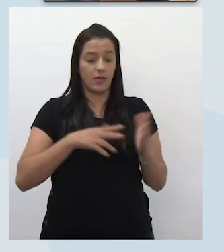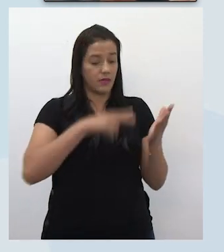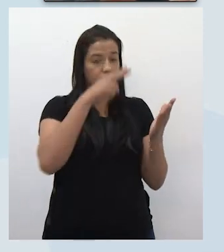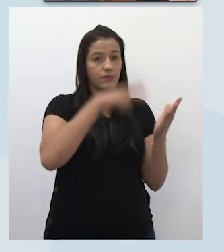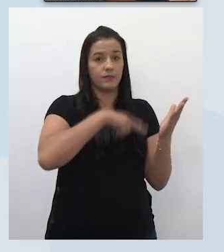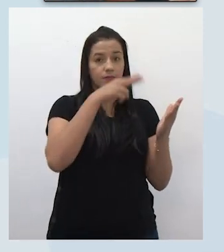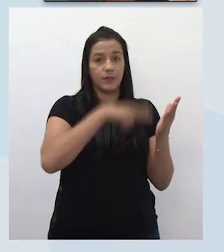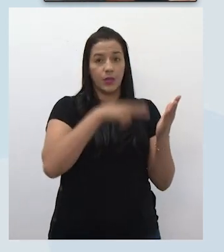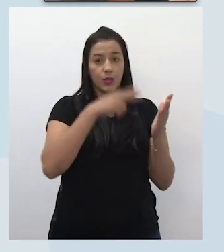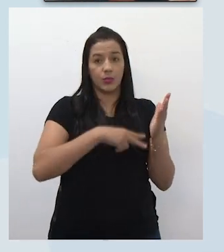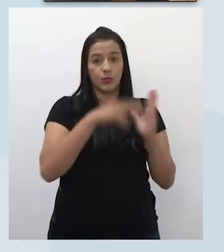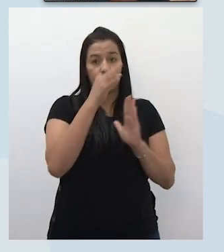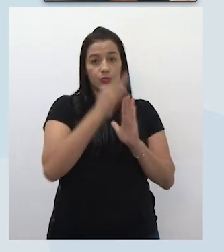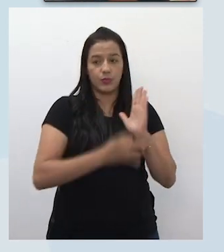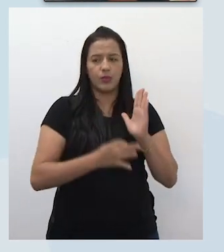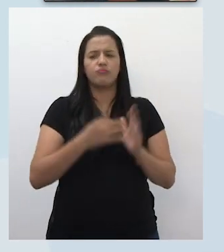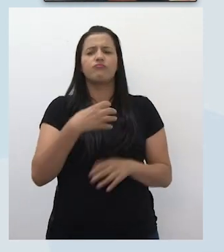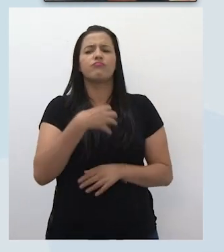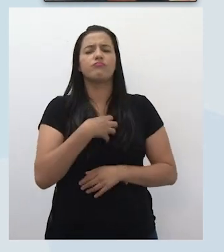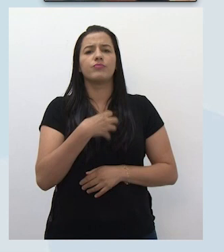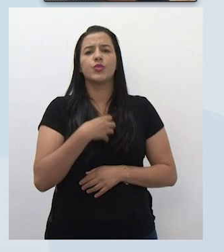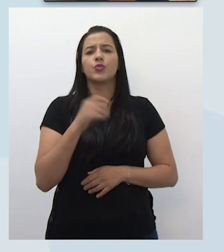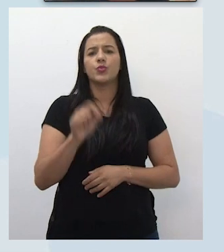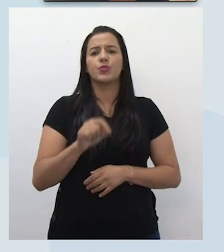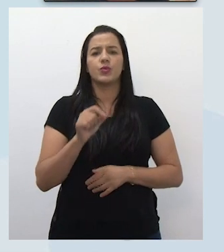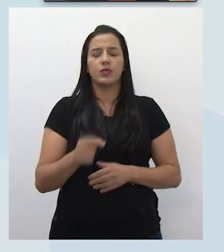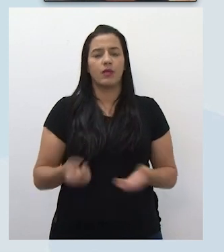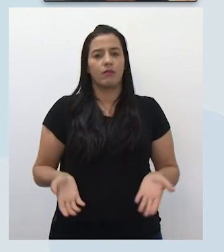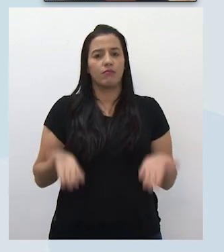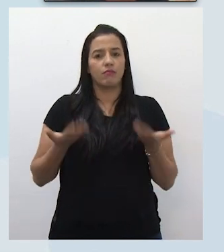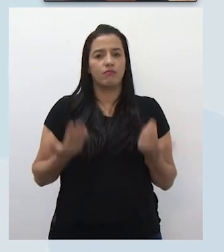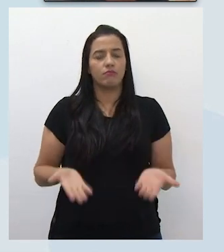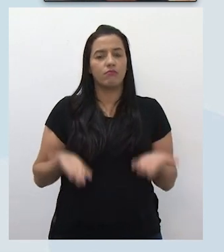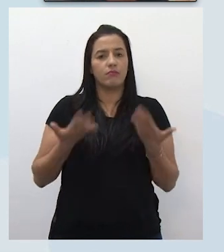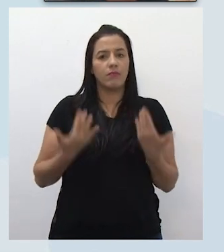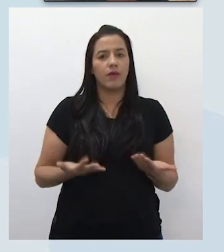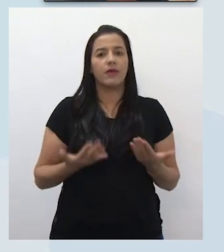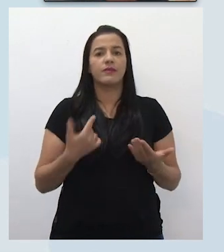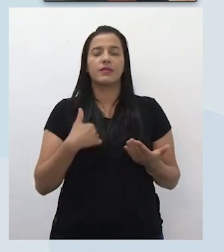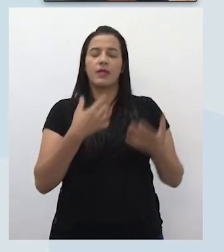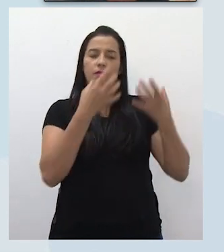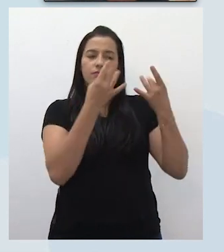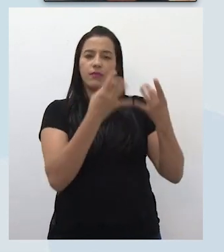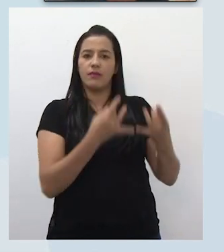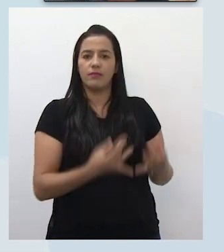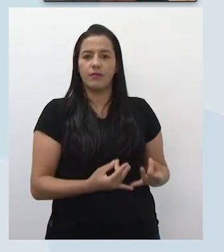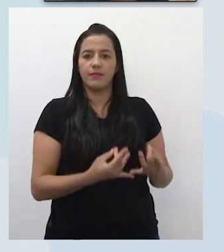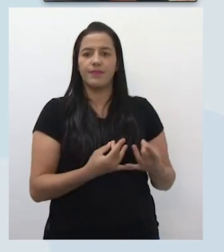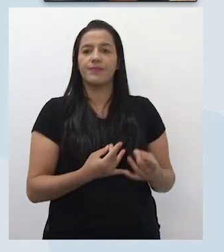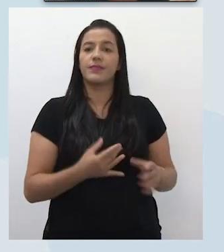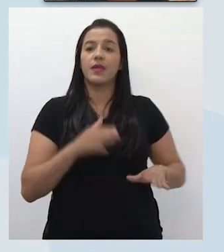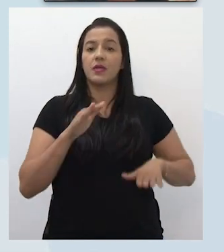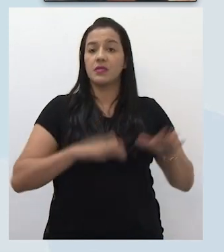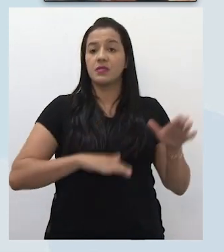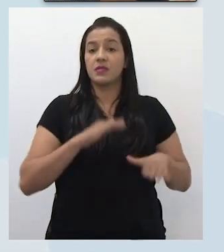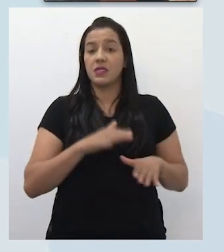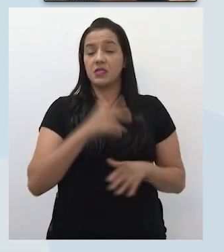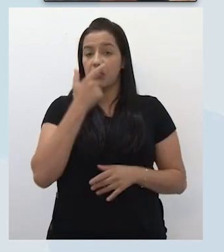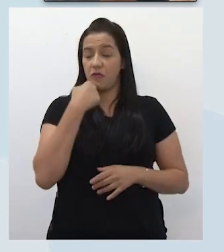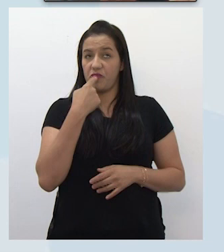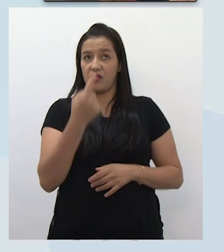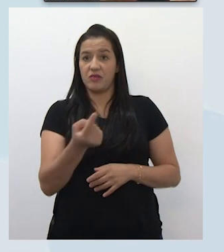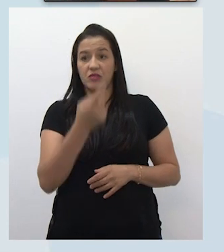senti que eu estava fazendo parte daquela paisagem de tão bem descrita que ela foi, né? Eu não estou dizendo que a pessoa